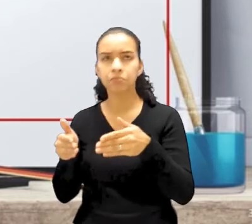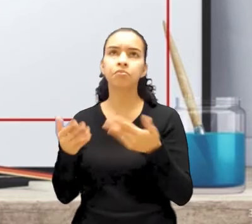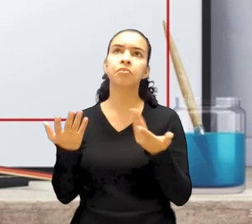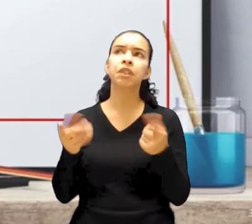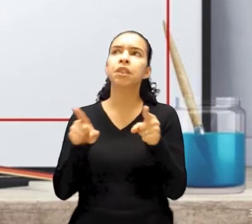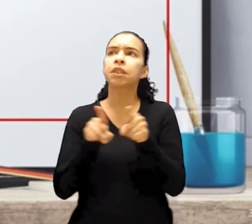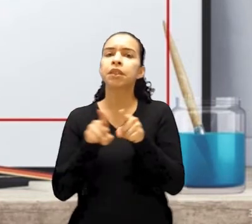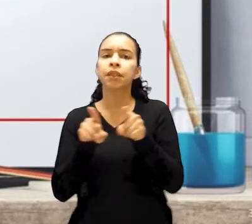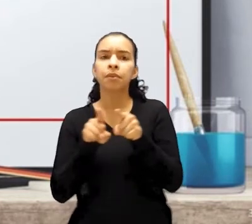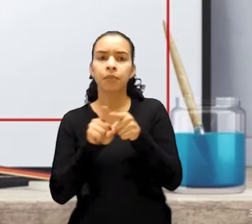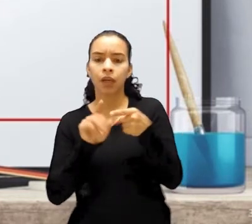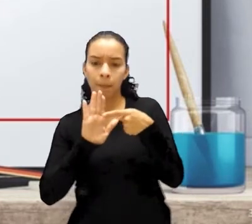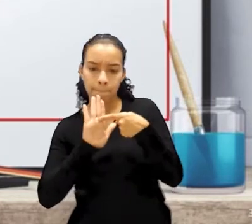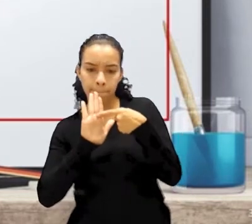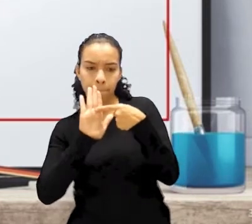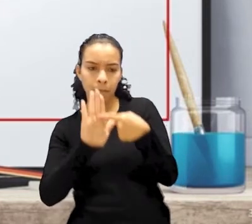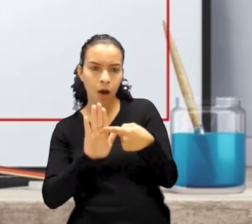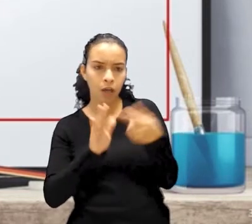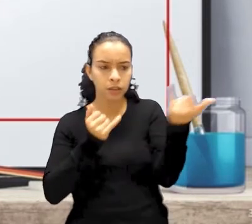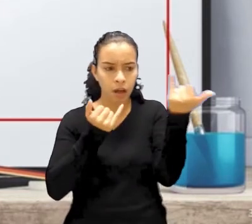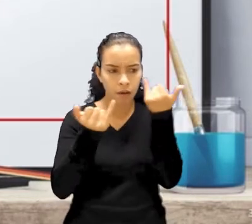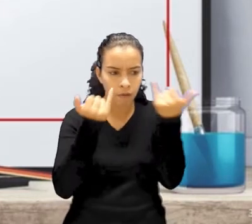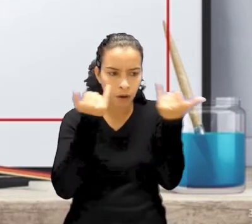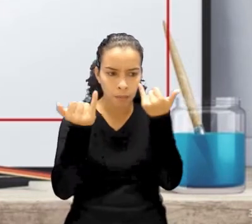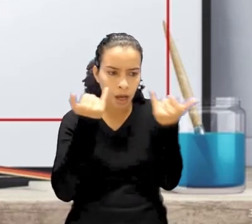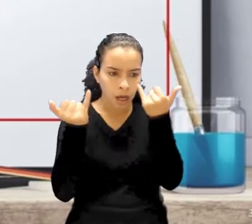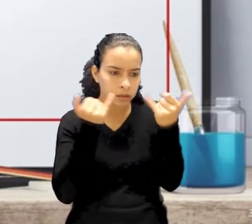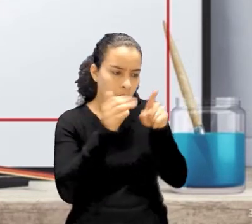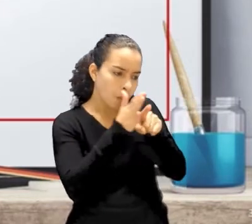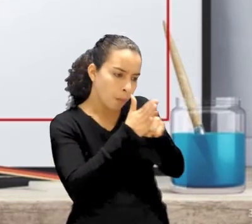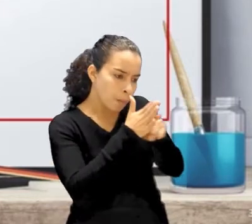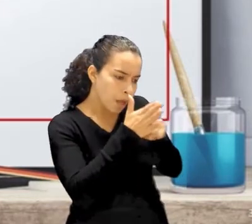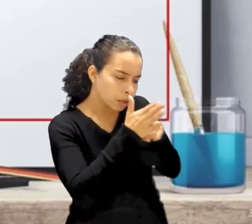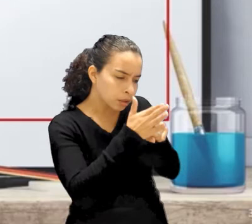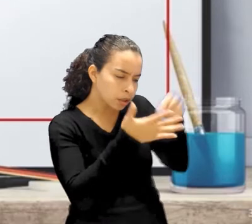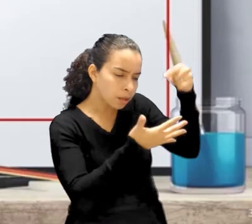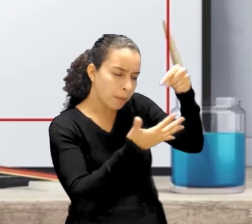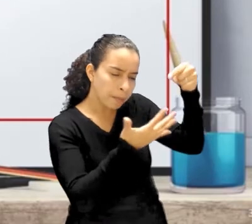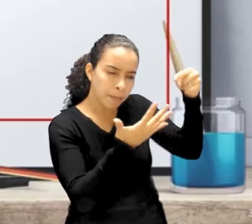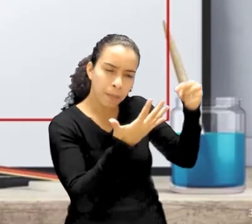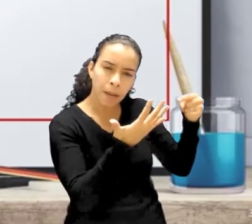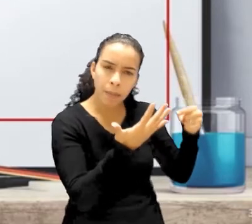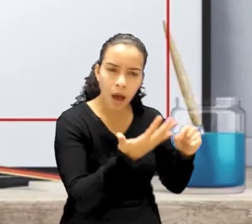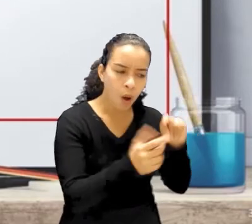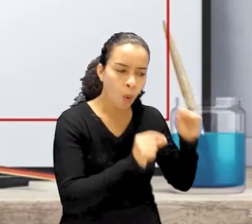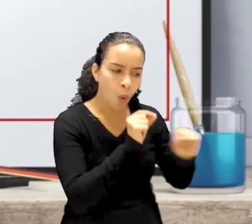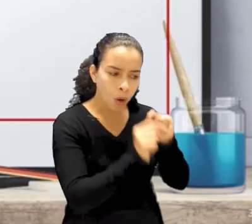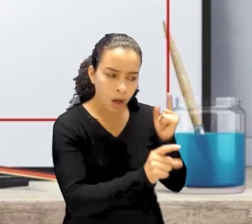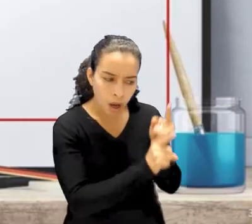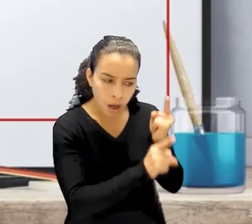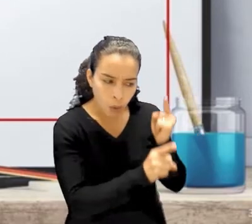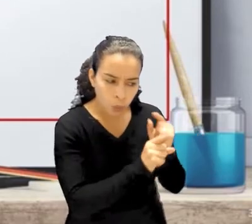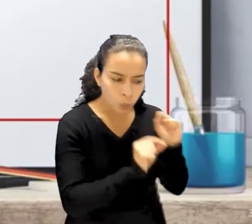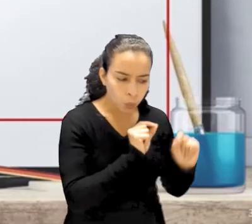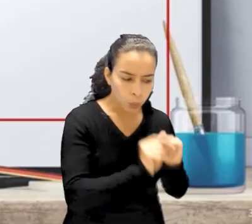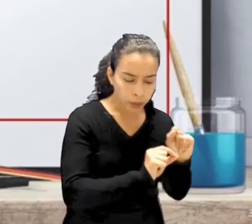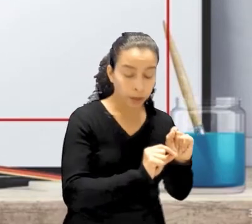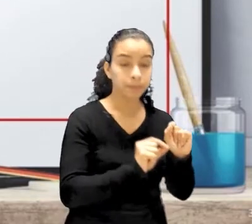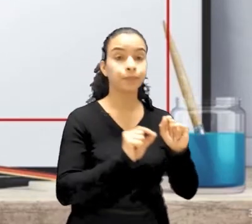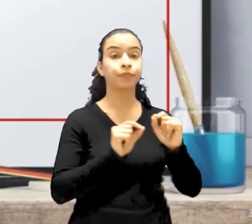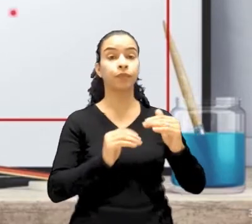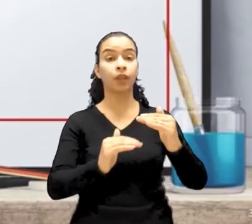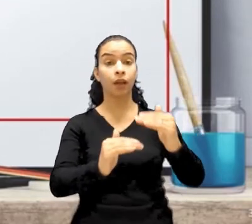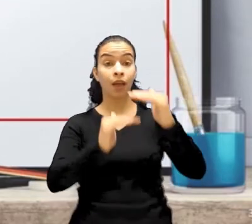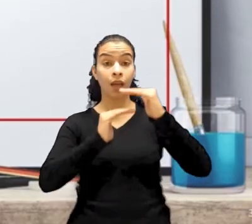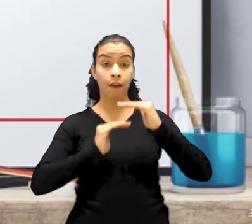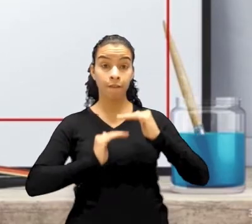assim como podem ser apresentados dados, né, de pesquisa que o próprio autor realizou naquele estudo,